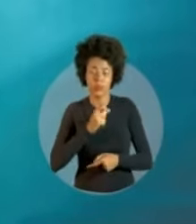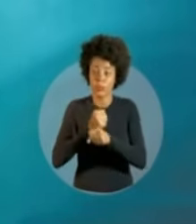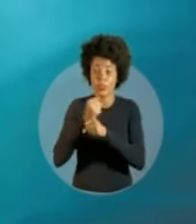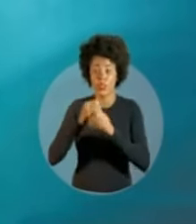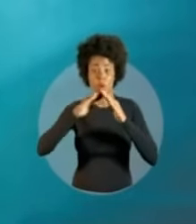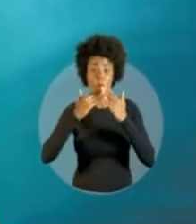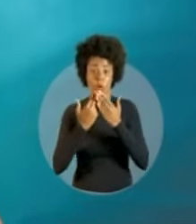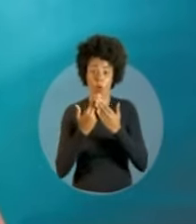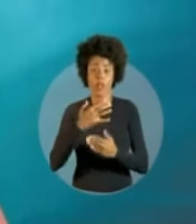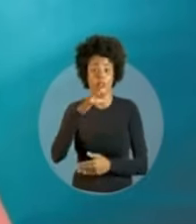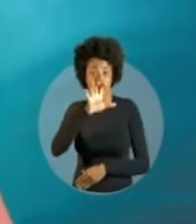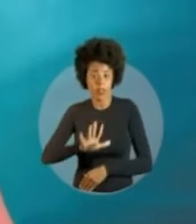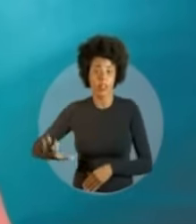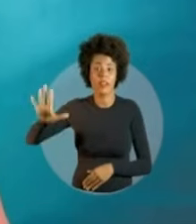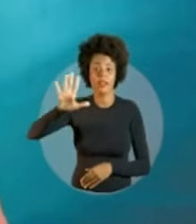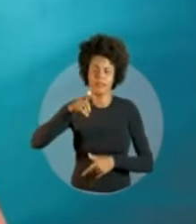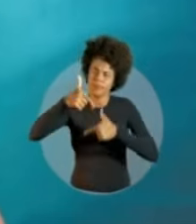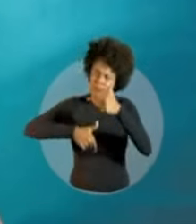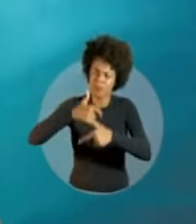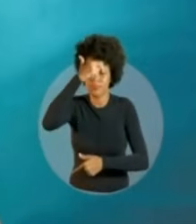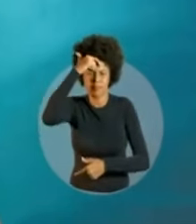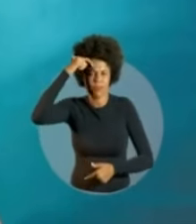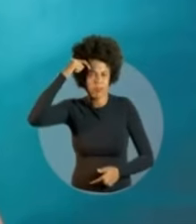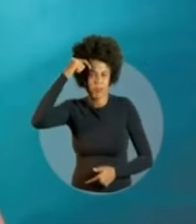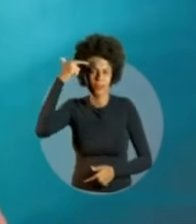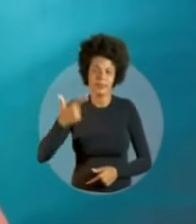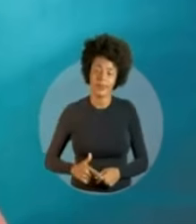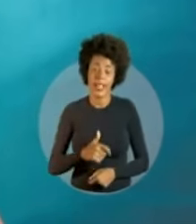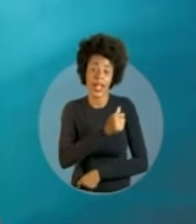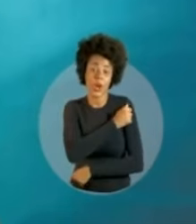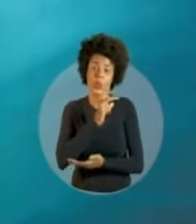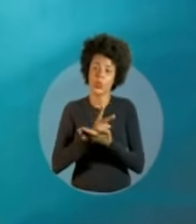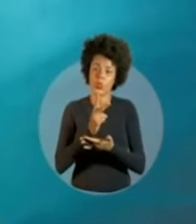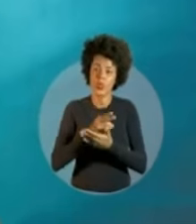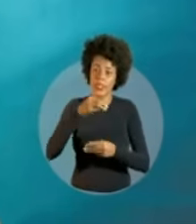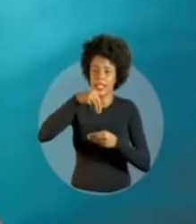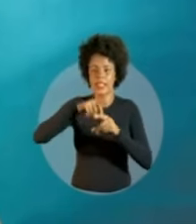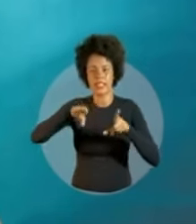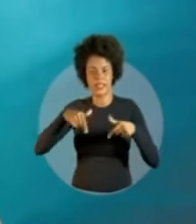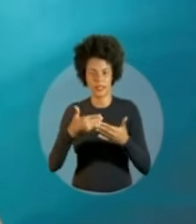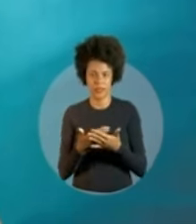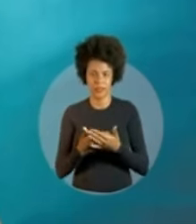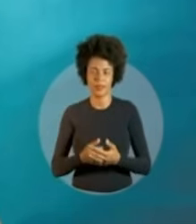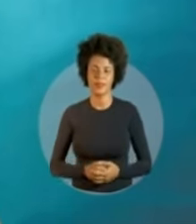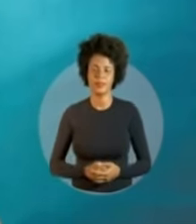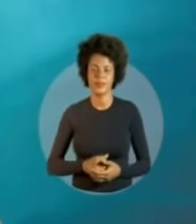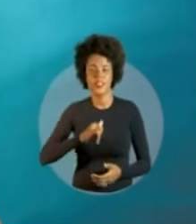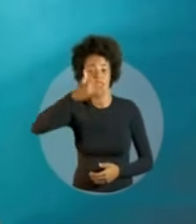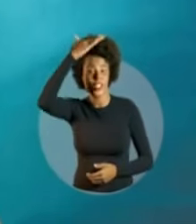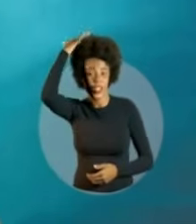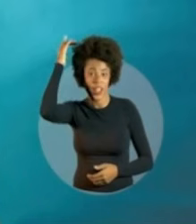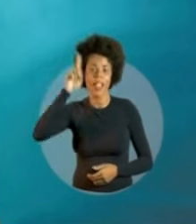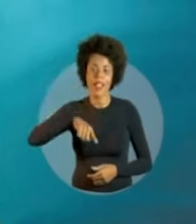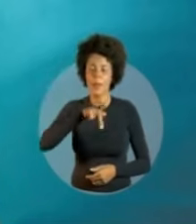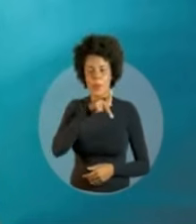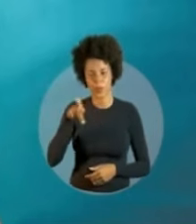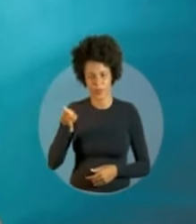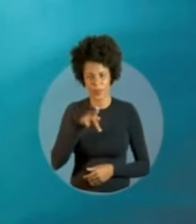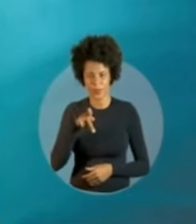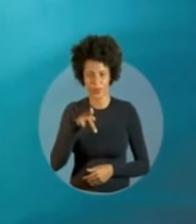por todo o estado e trabalhou duro para que os estudantes permanecessem na sala de aula. Jerônimo é